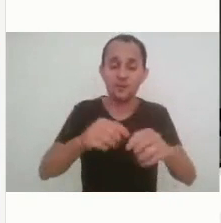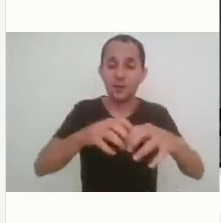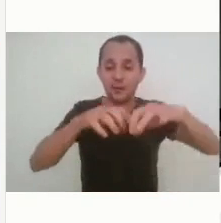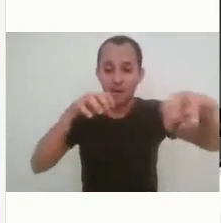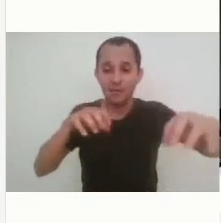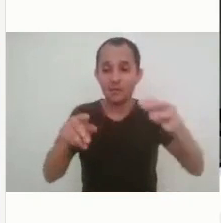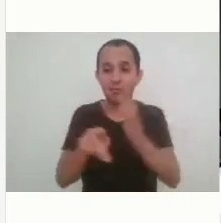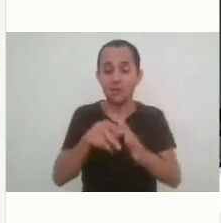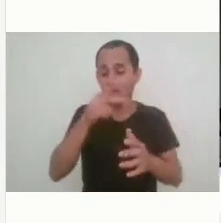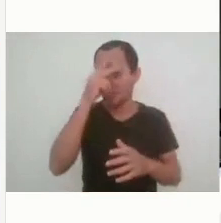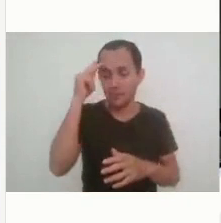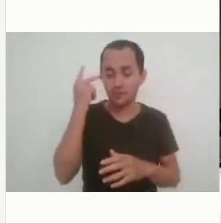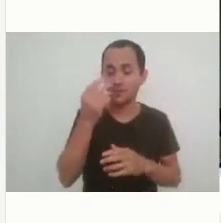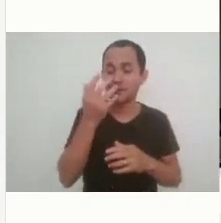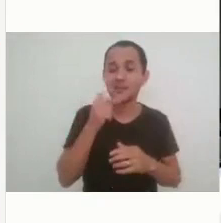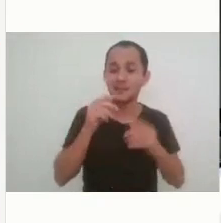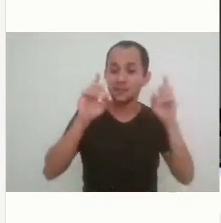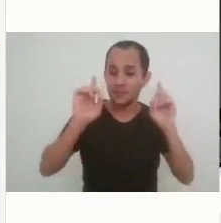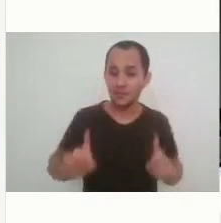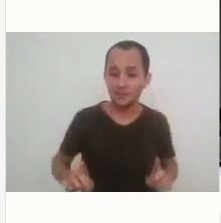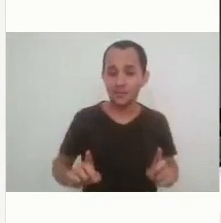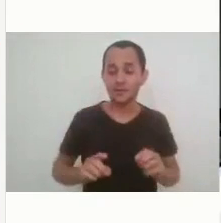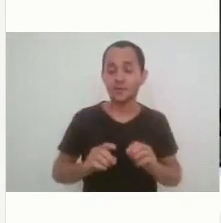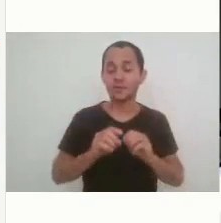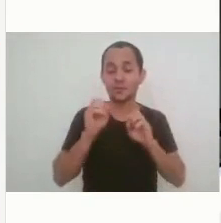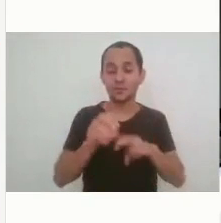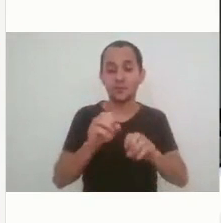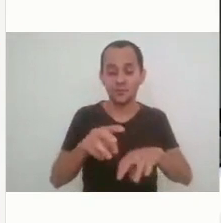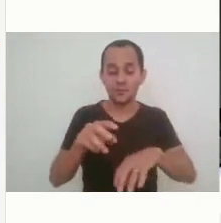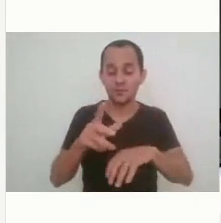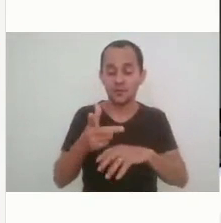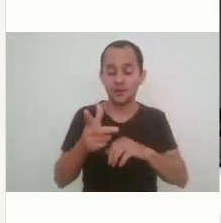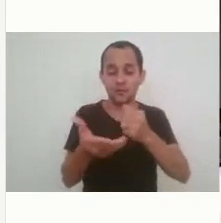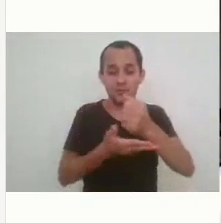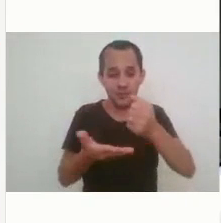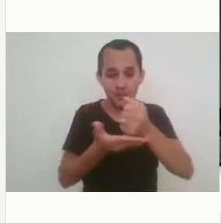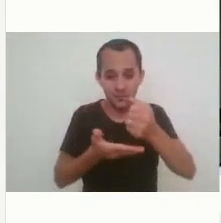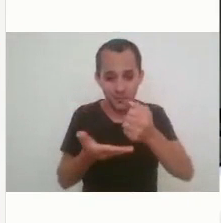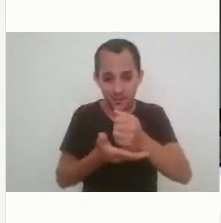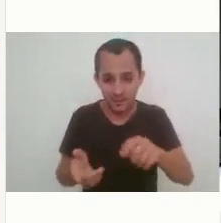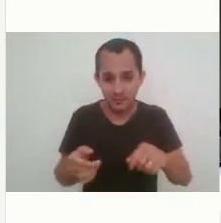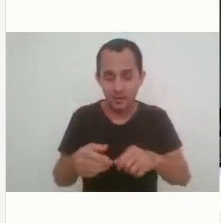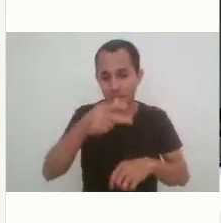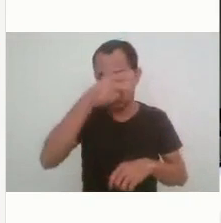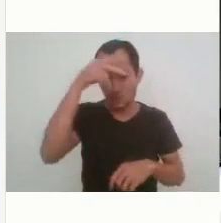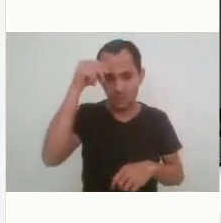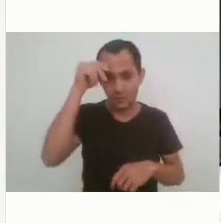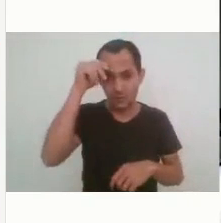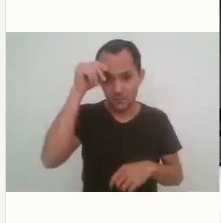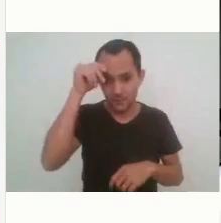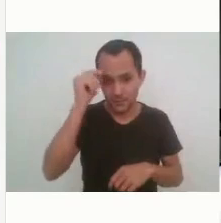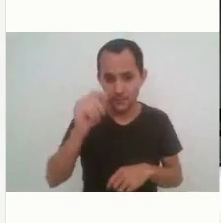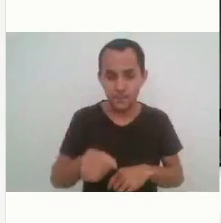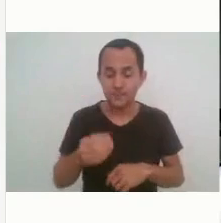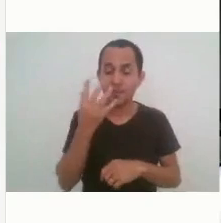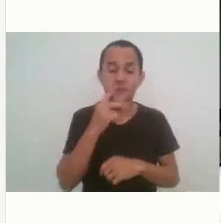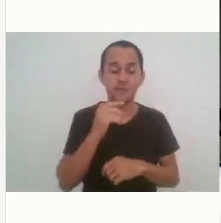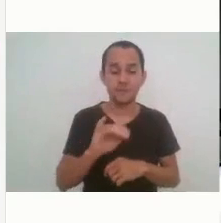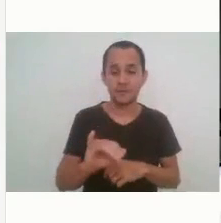crianças com deficiência no ensino fundamental, no ensino municipal fundamental e